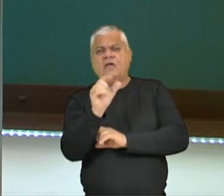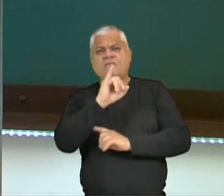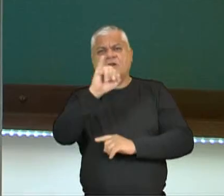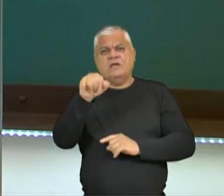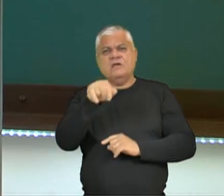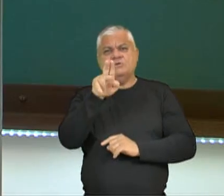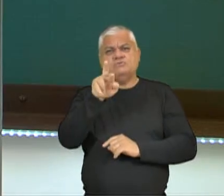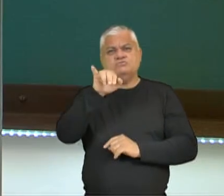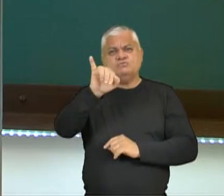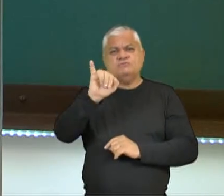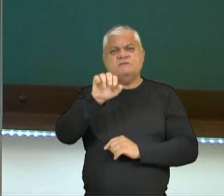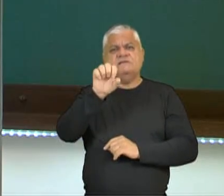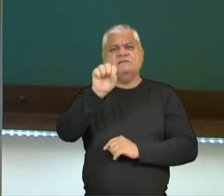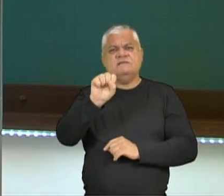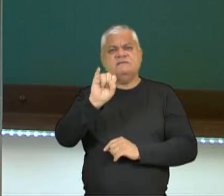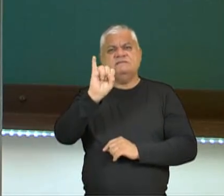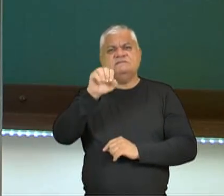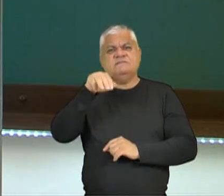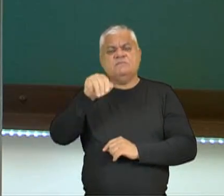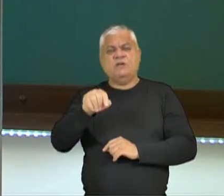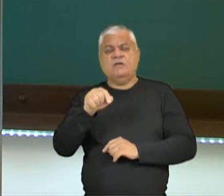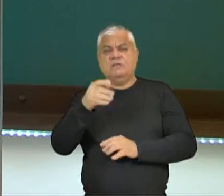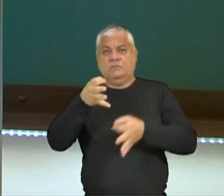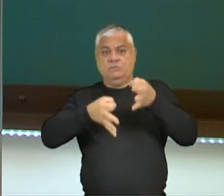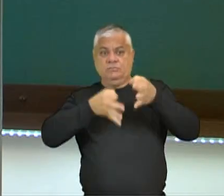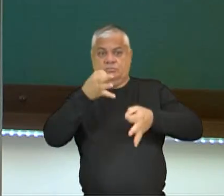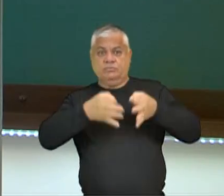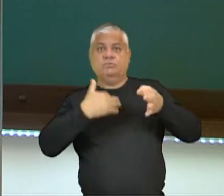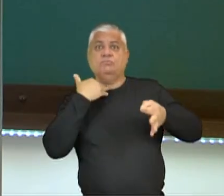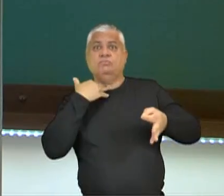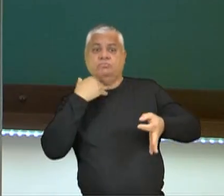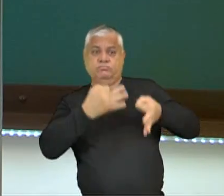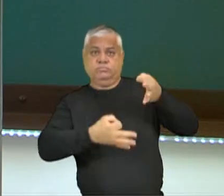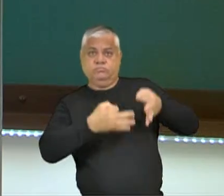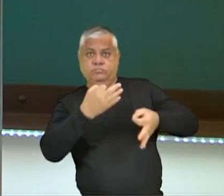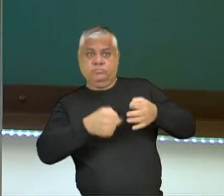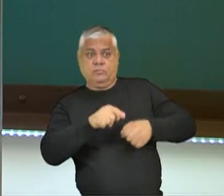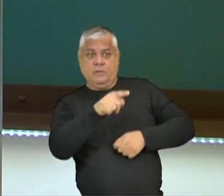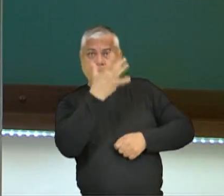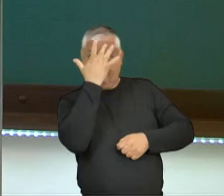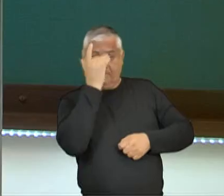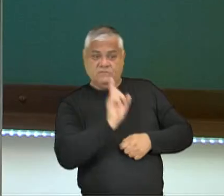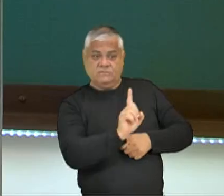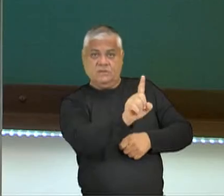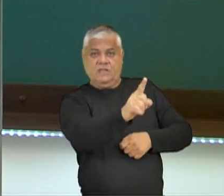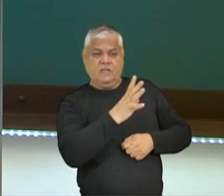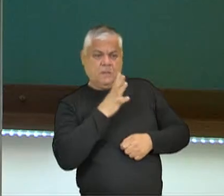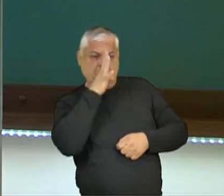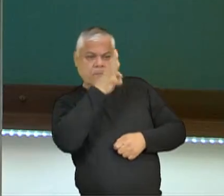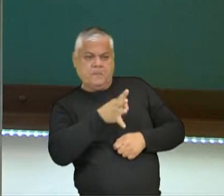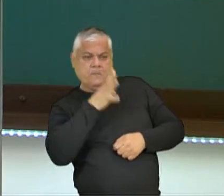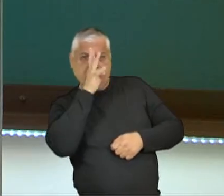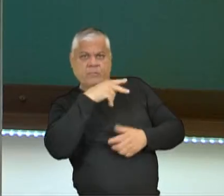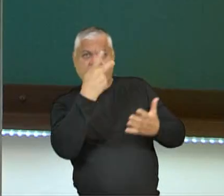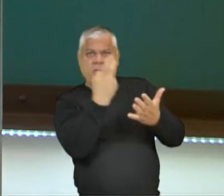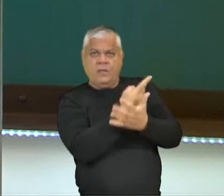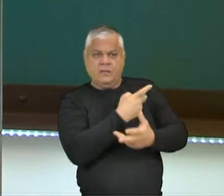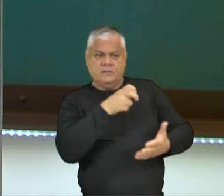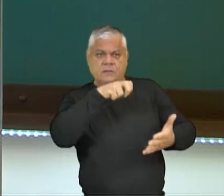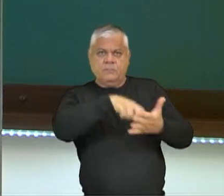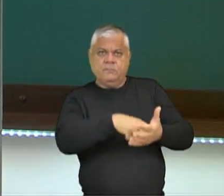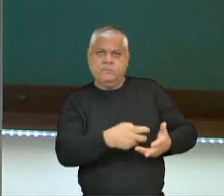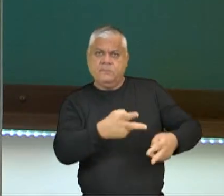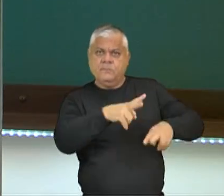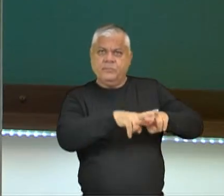simulado, né? Júri nos lembra o quê? Tribunal de júri, alguém sendo julgado por alguma atitude ilícita, né? Algum